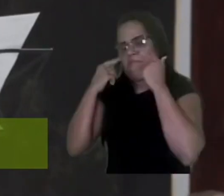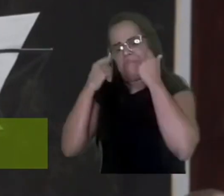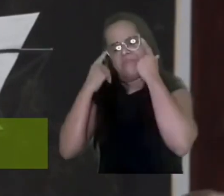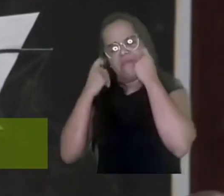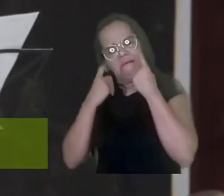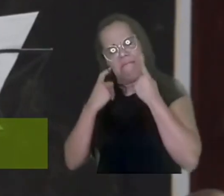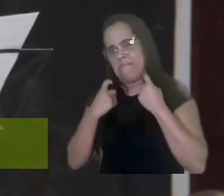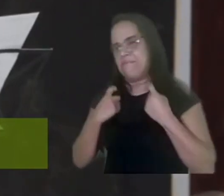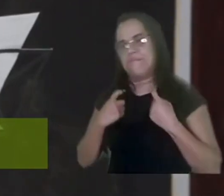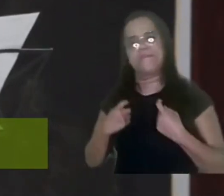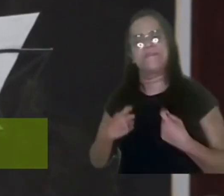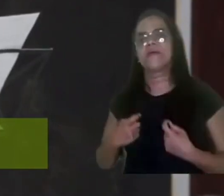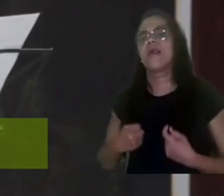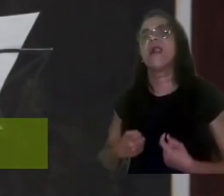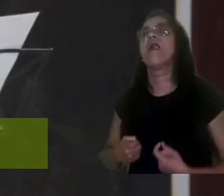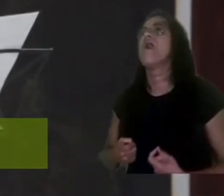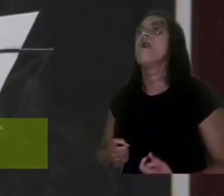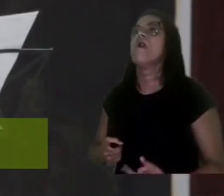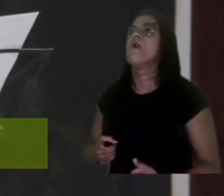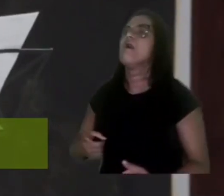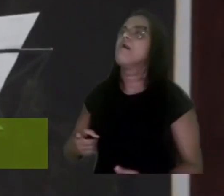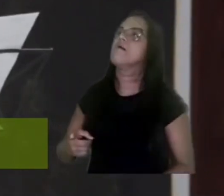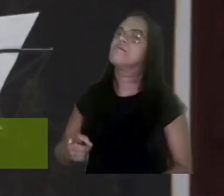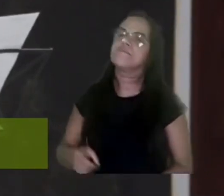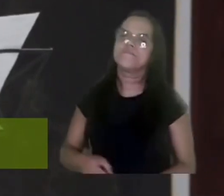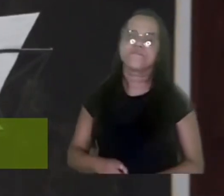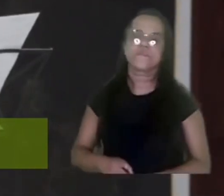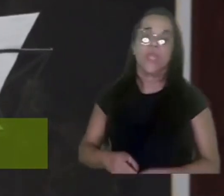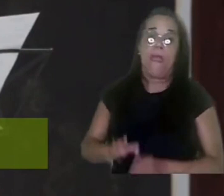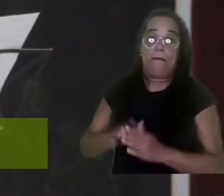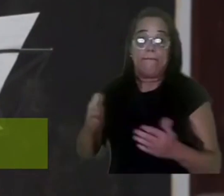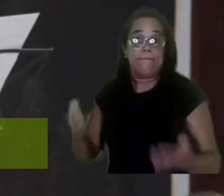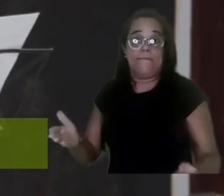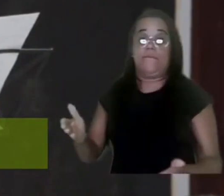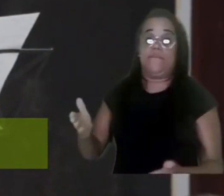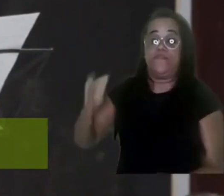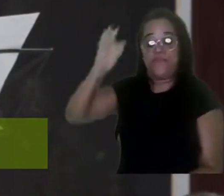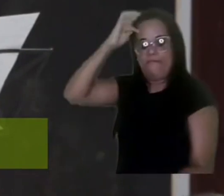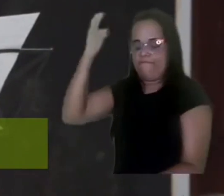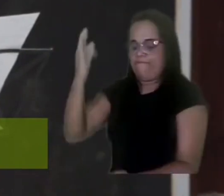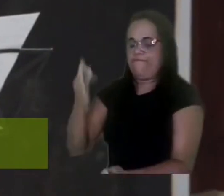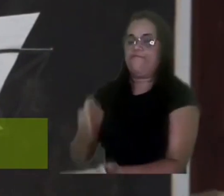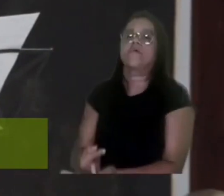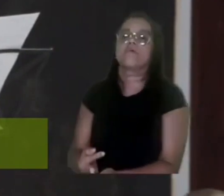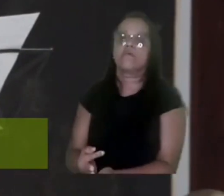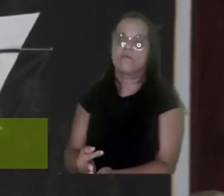chorar, as minhas lágrimas serão para regar a